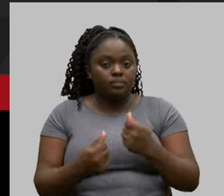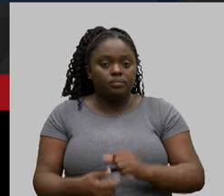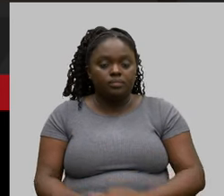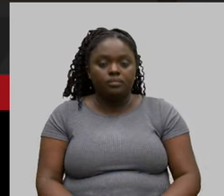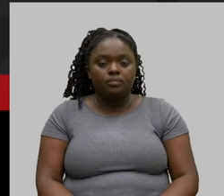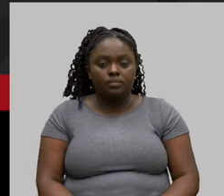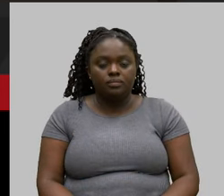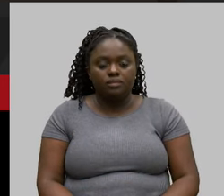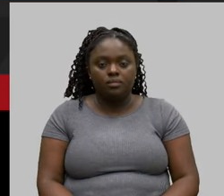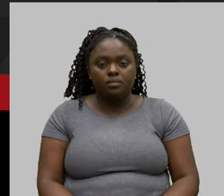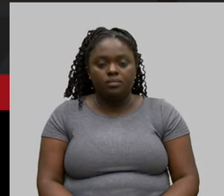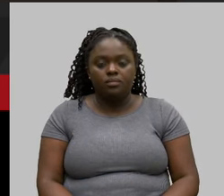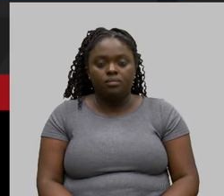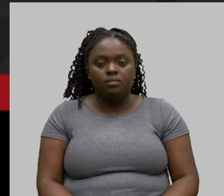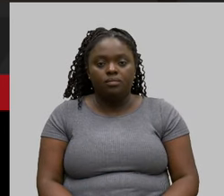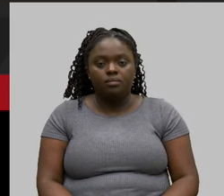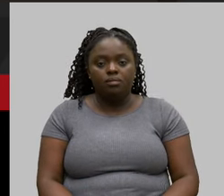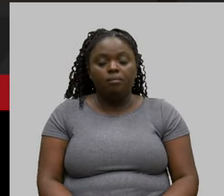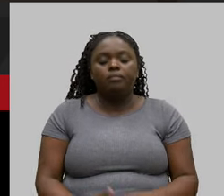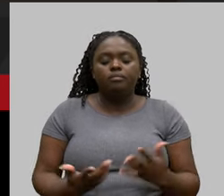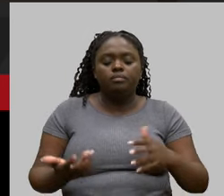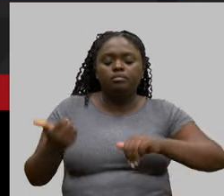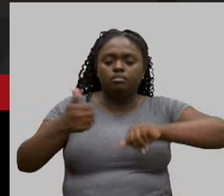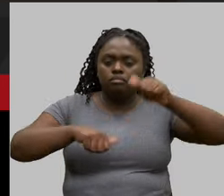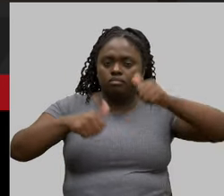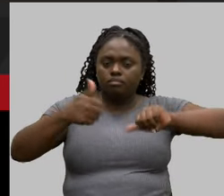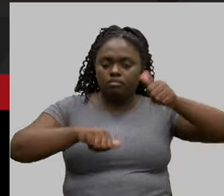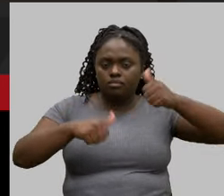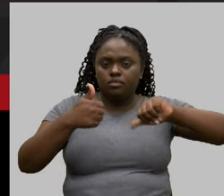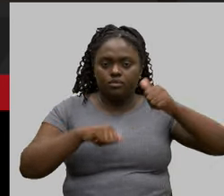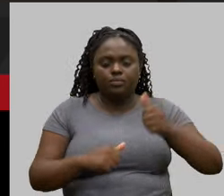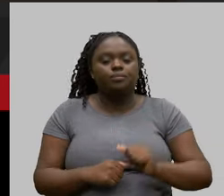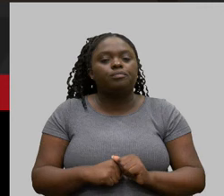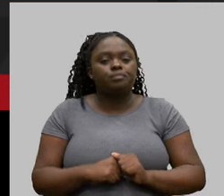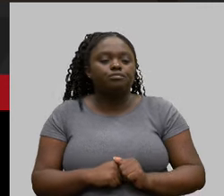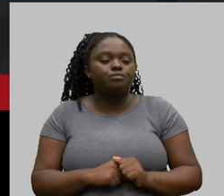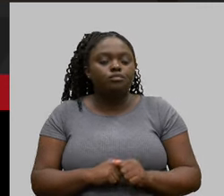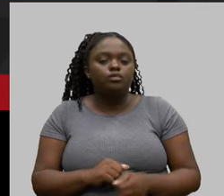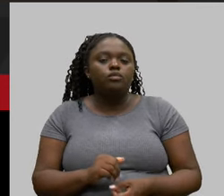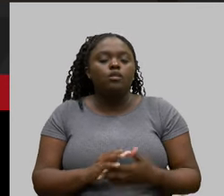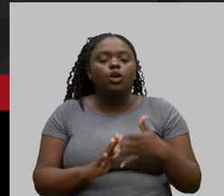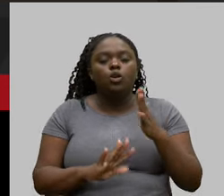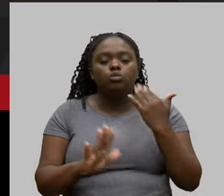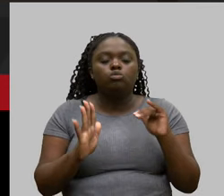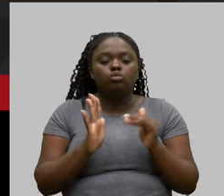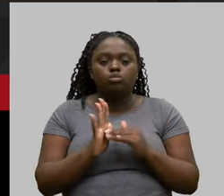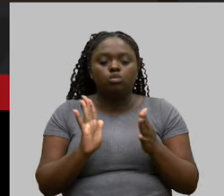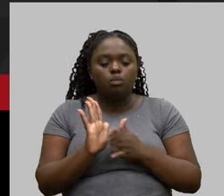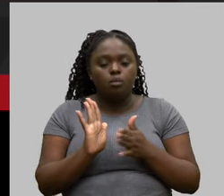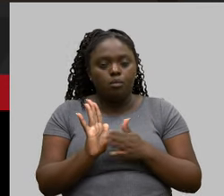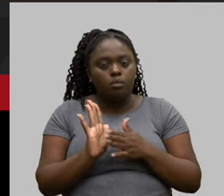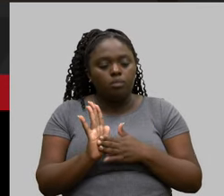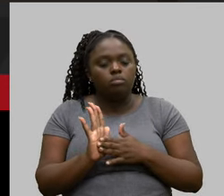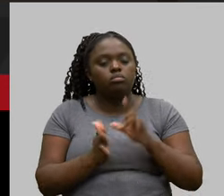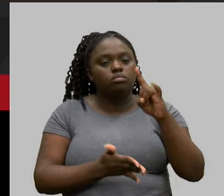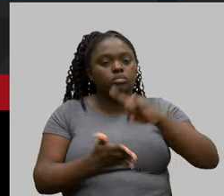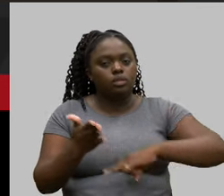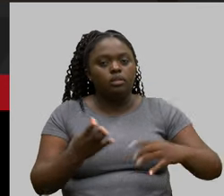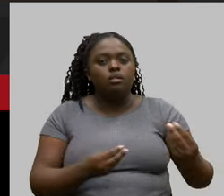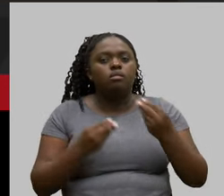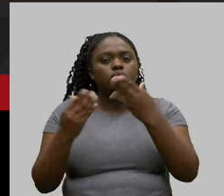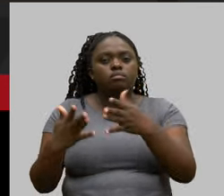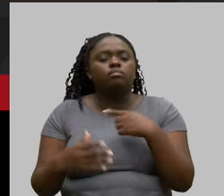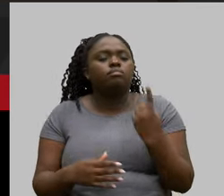fundo e aí analisando a situação autorial desses regimes próprios que encaminharam né o dra O que que a gente